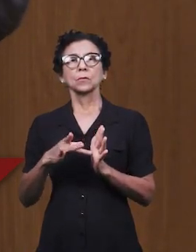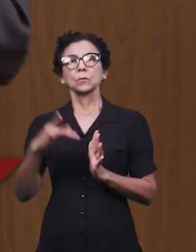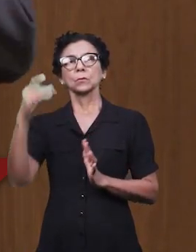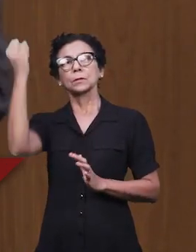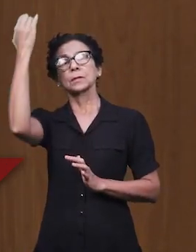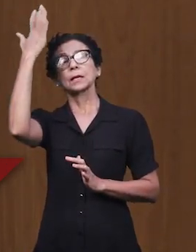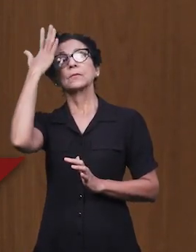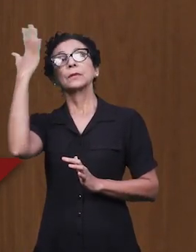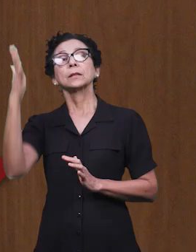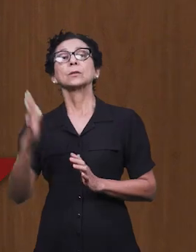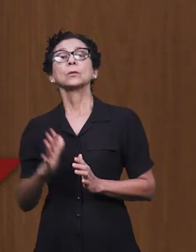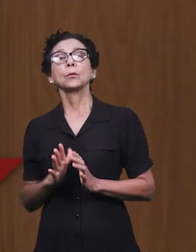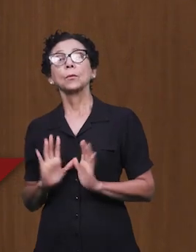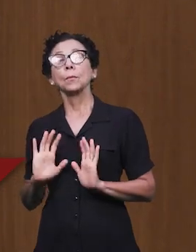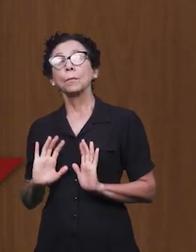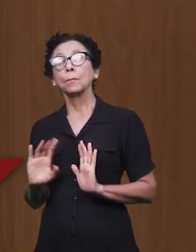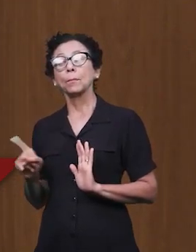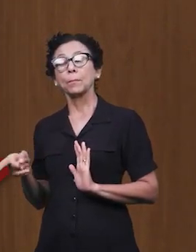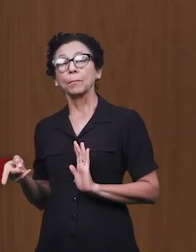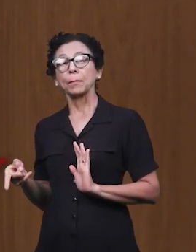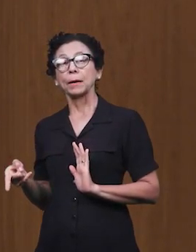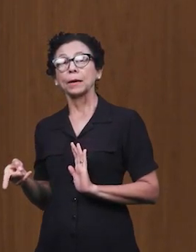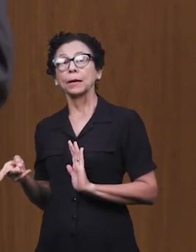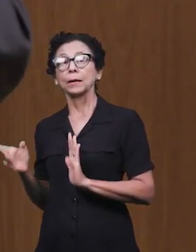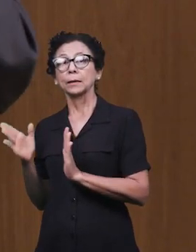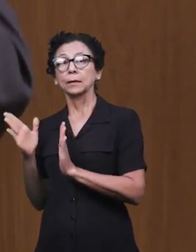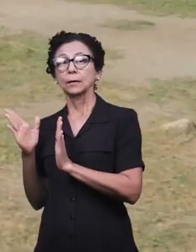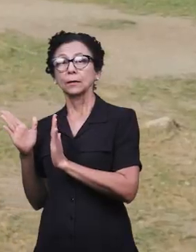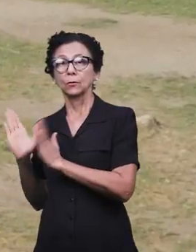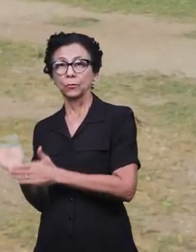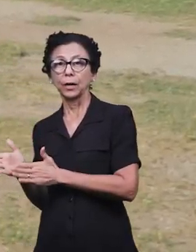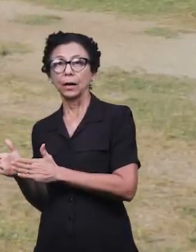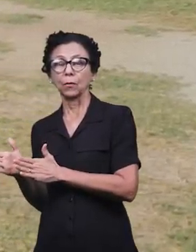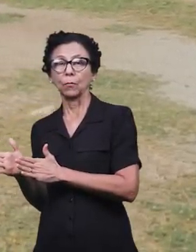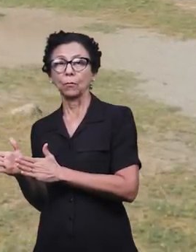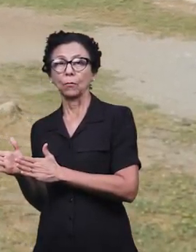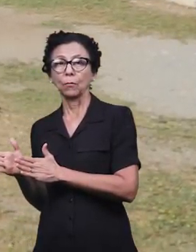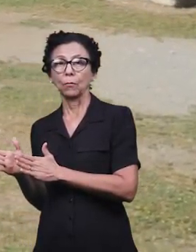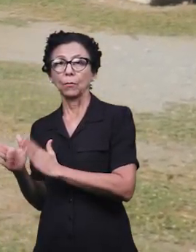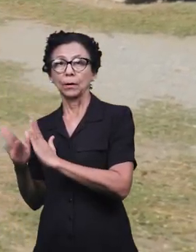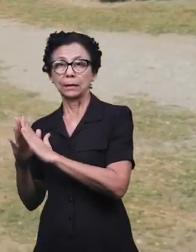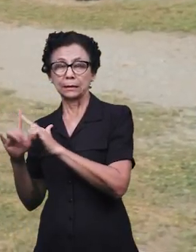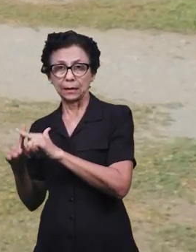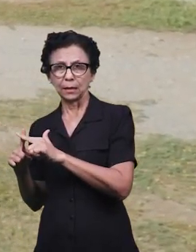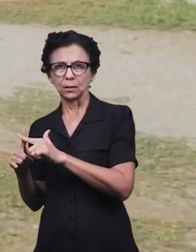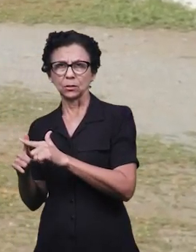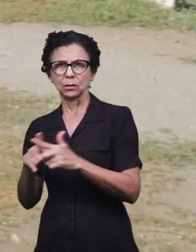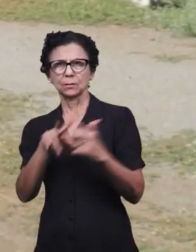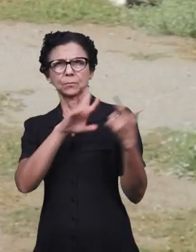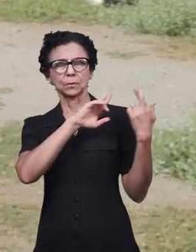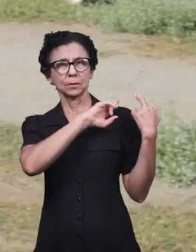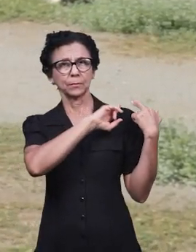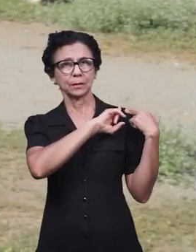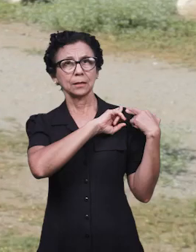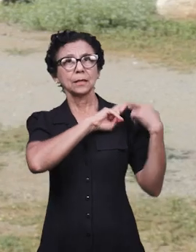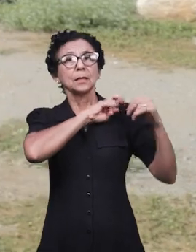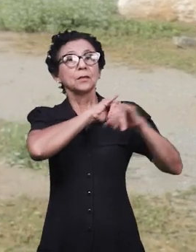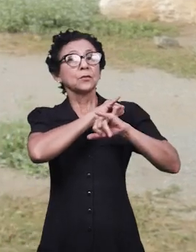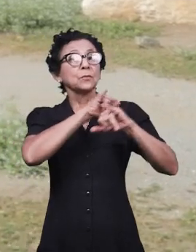tem uma missão. É dizer que Jesus está presente no meio do seu povo